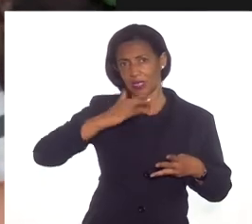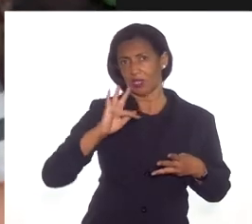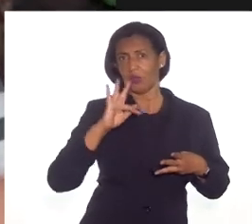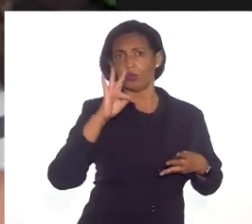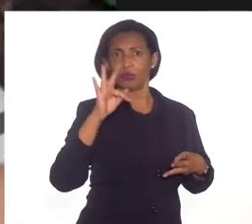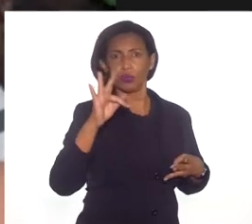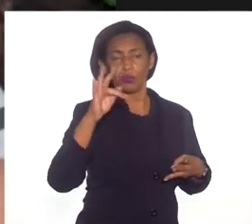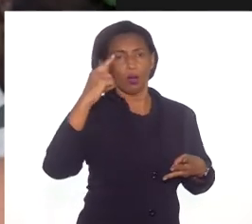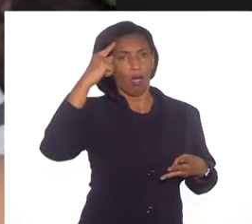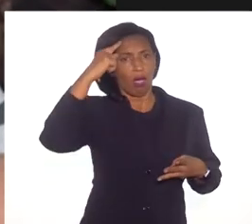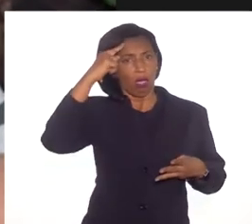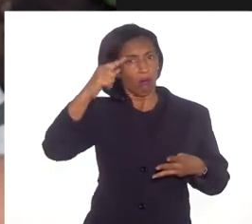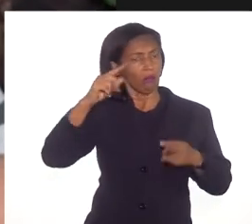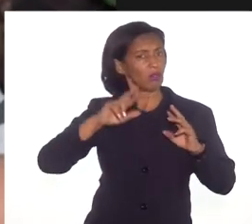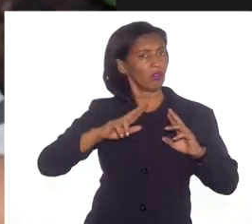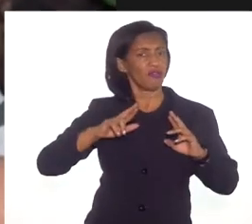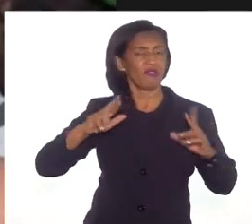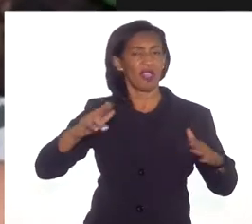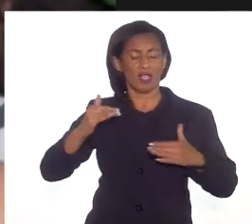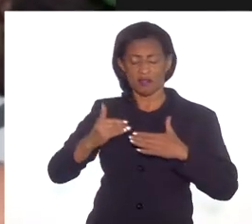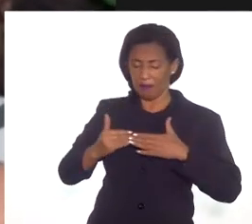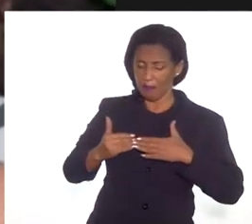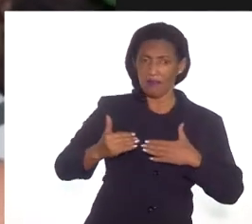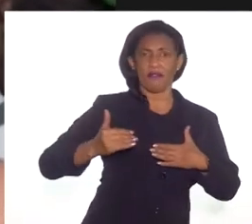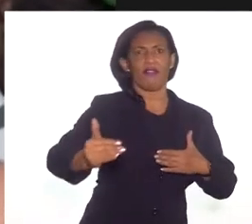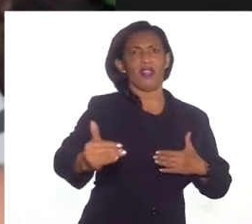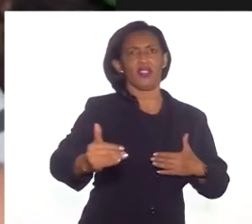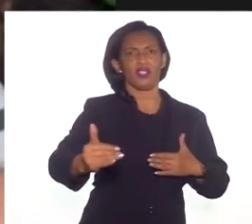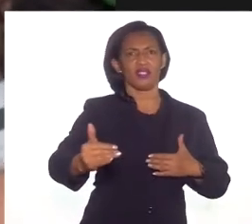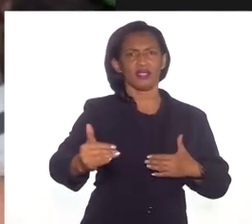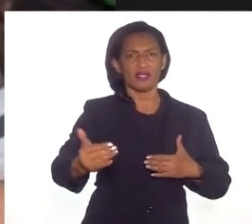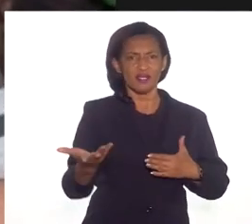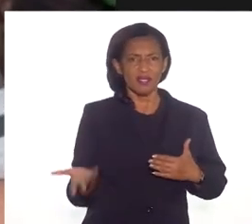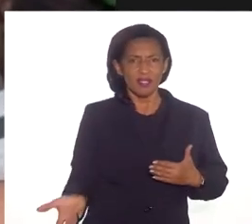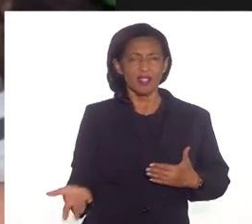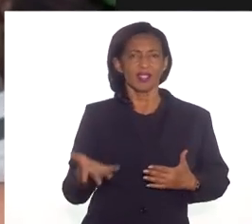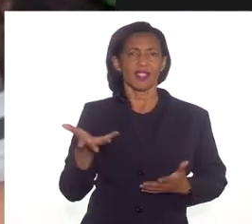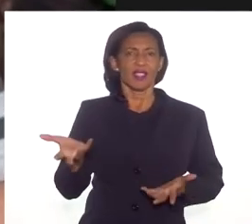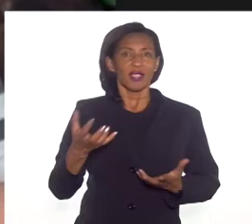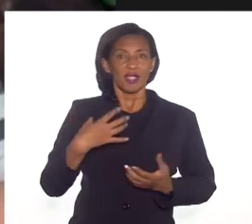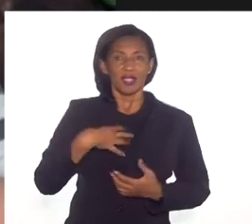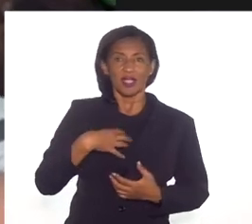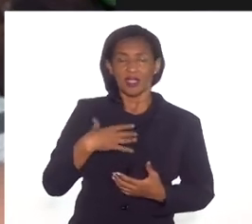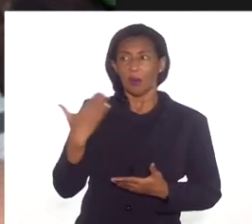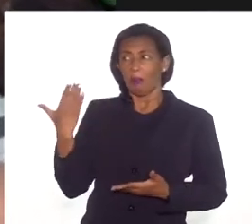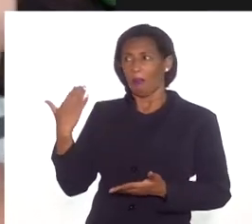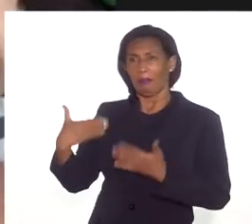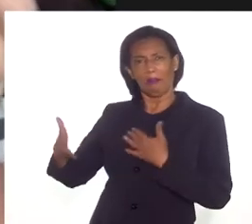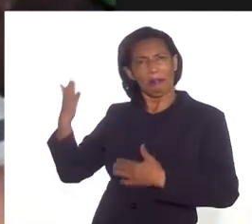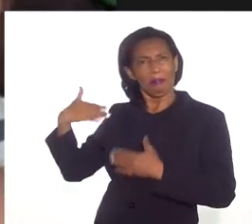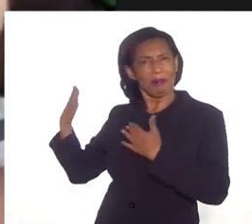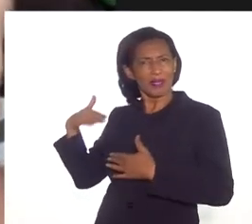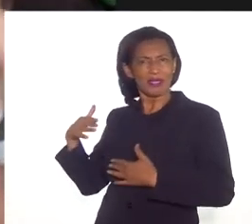É um pensamento linear, ele vai para frente, né? E vai criar o